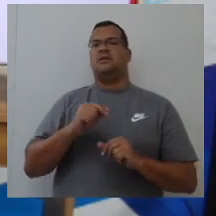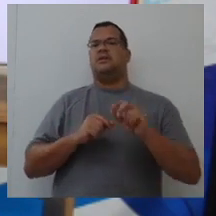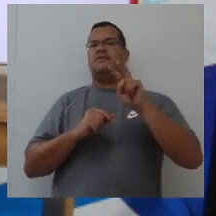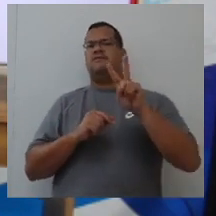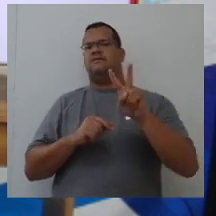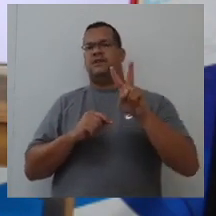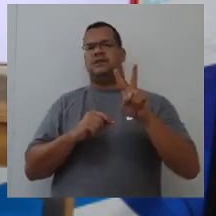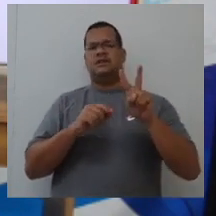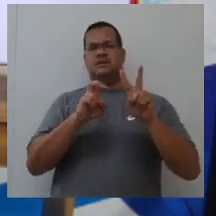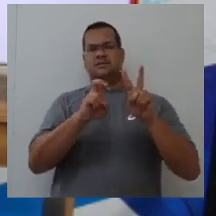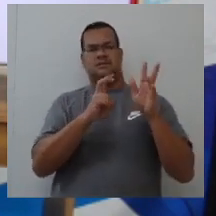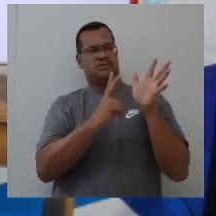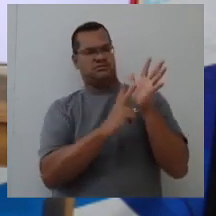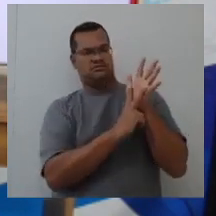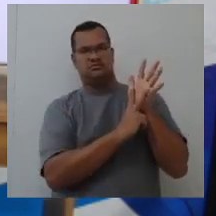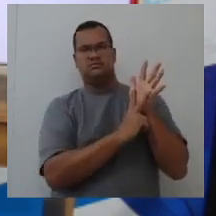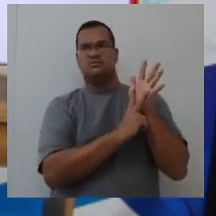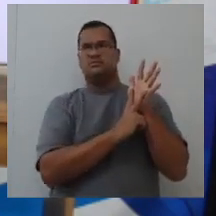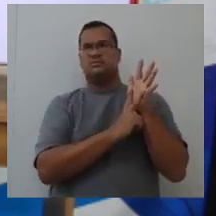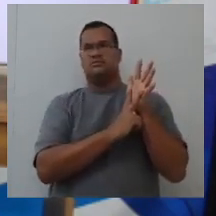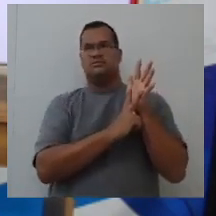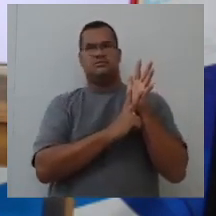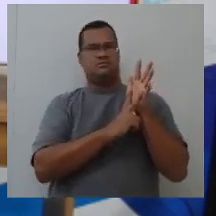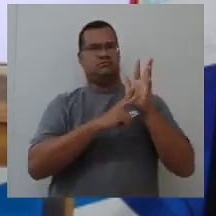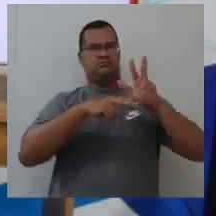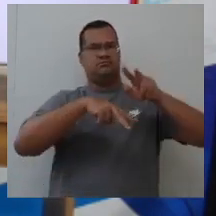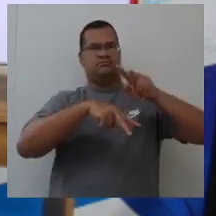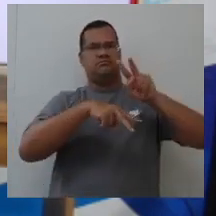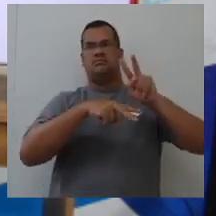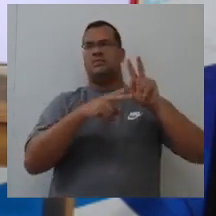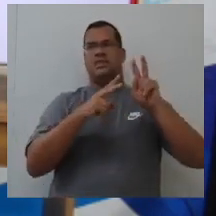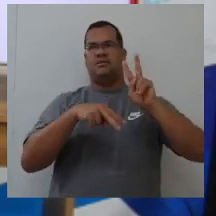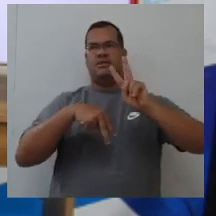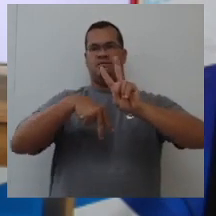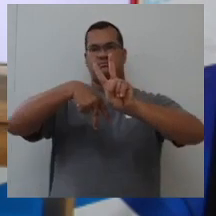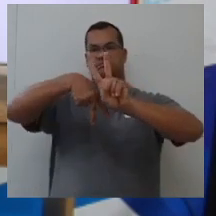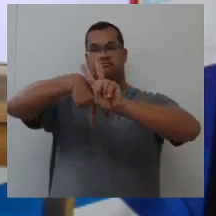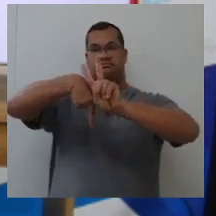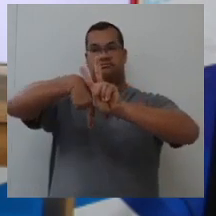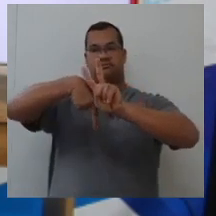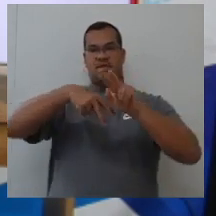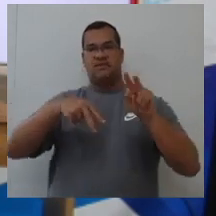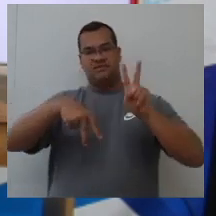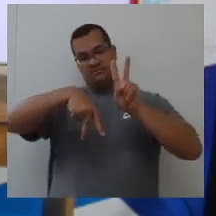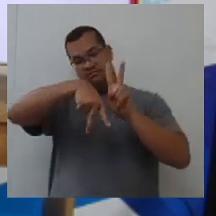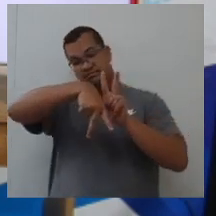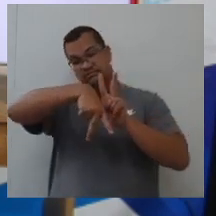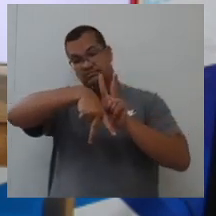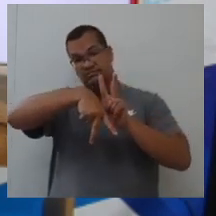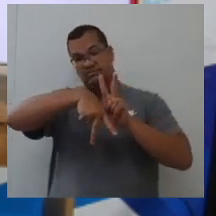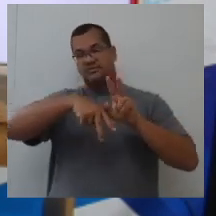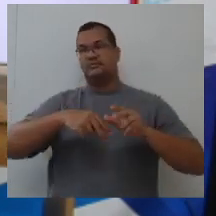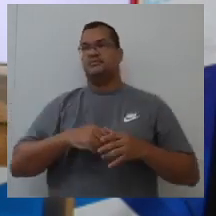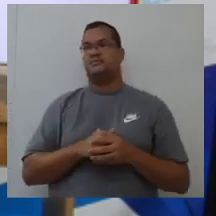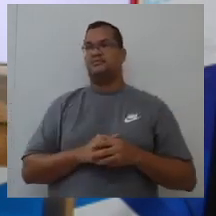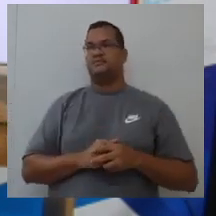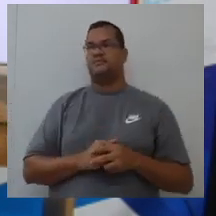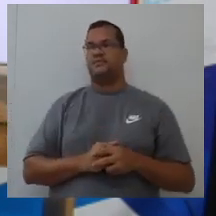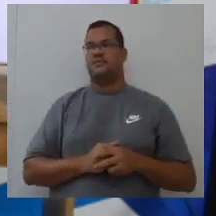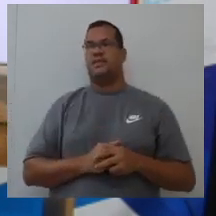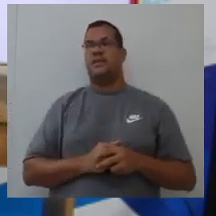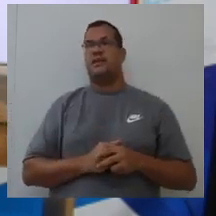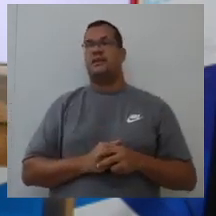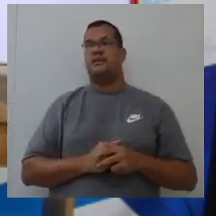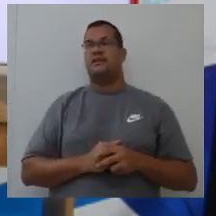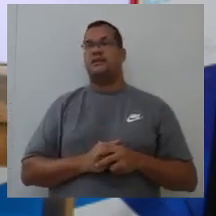5, então o X é V para cima e V para baixo. Conforme você pode ver aqui, ó. Tá joia? Tá ligado